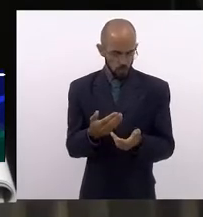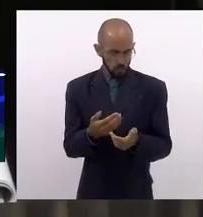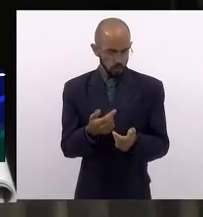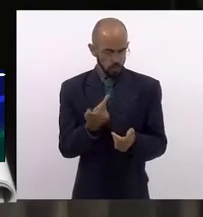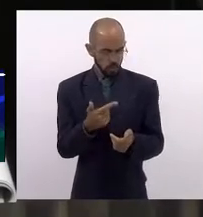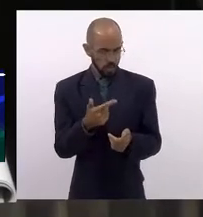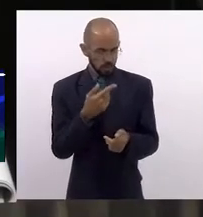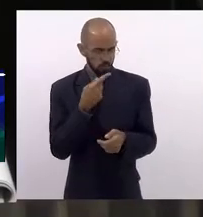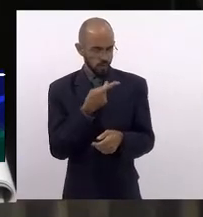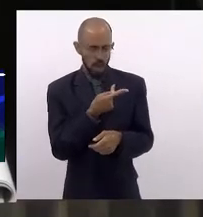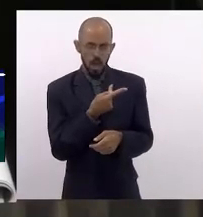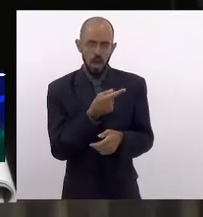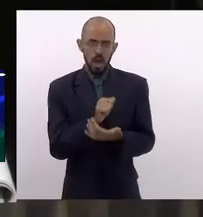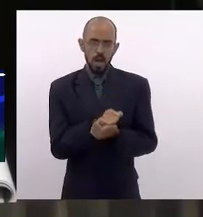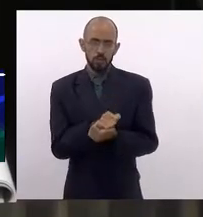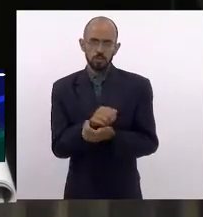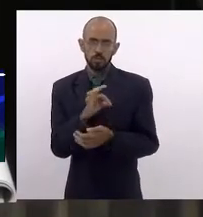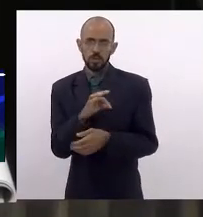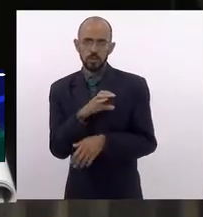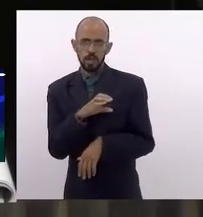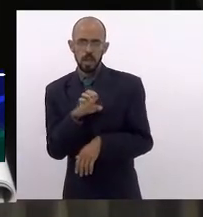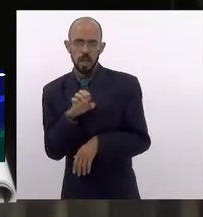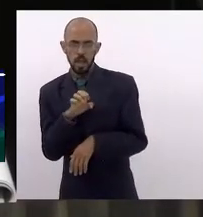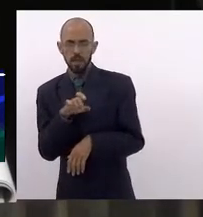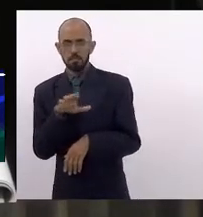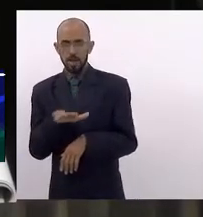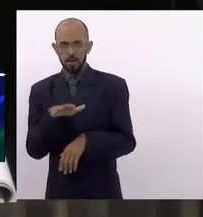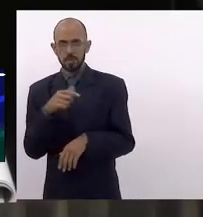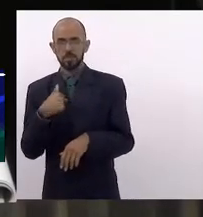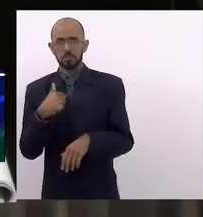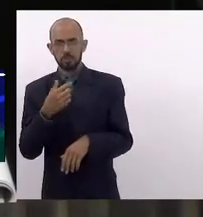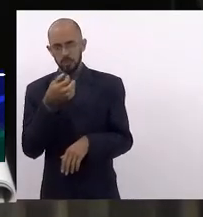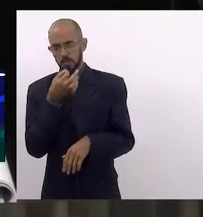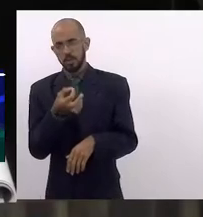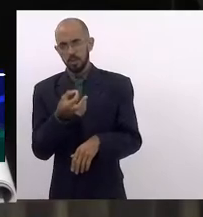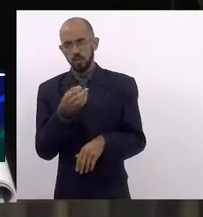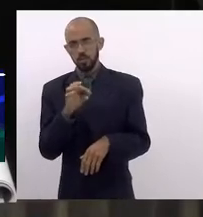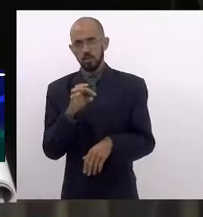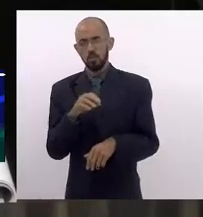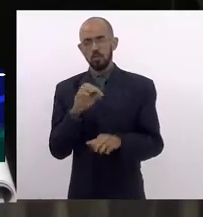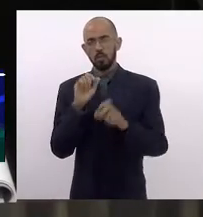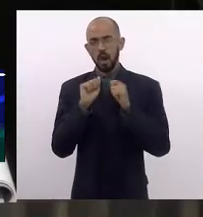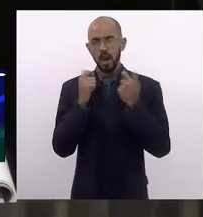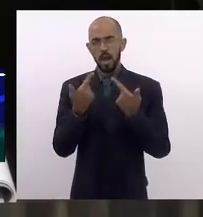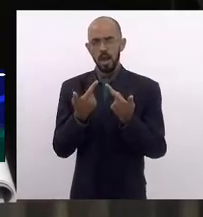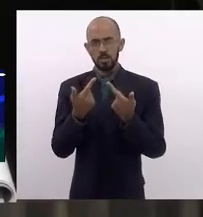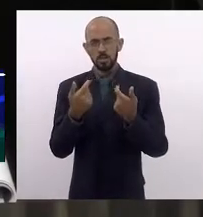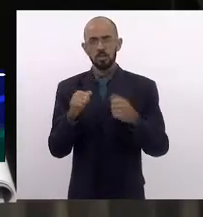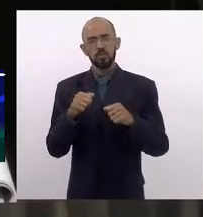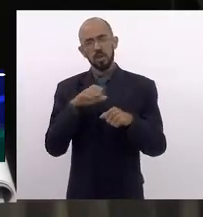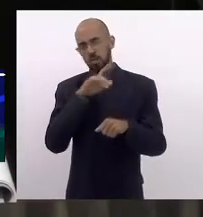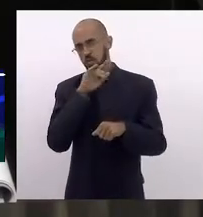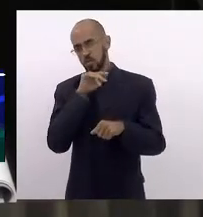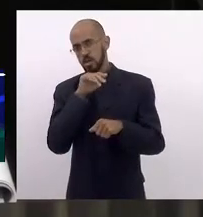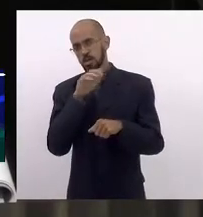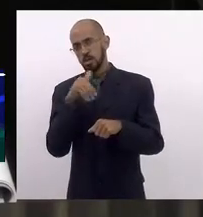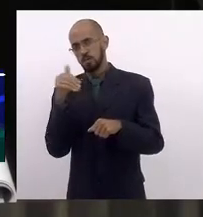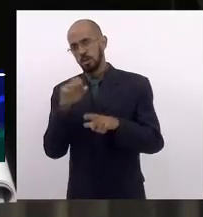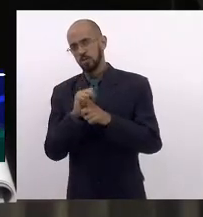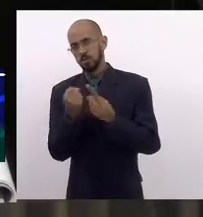mas para esse Parlamento no meu entendimento você quer muito ruim para a sociedade é